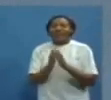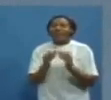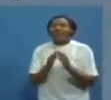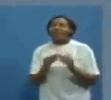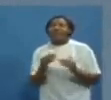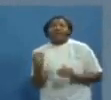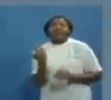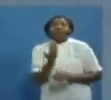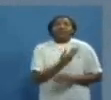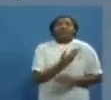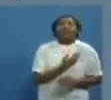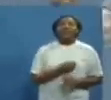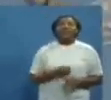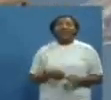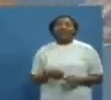robustecido.